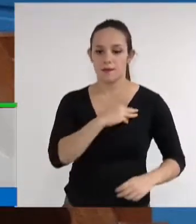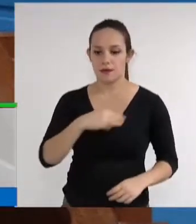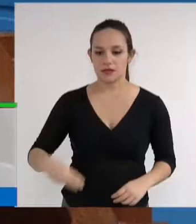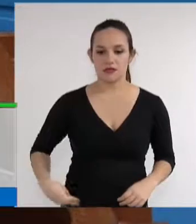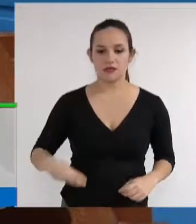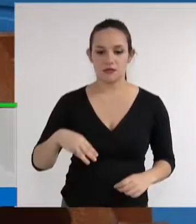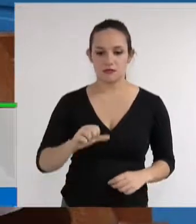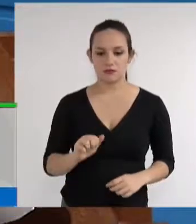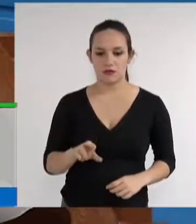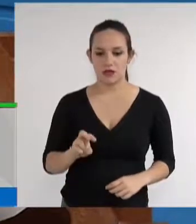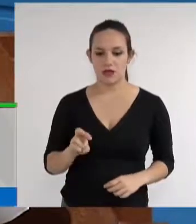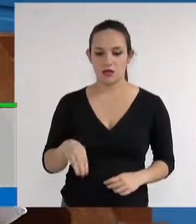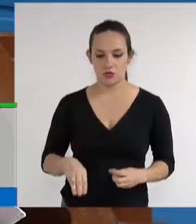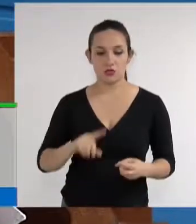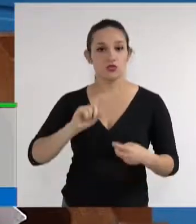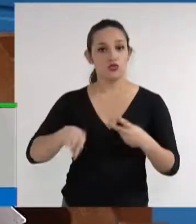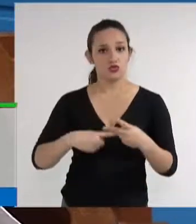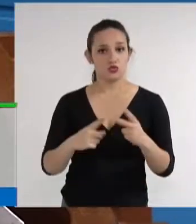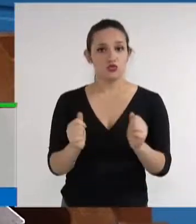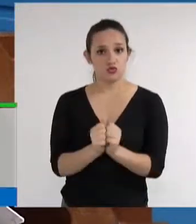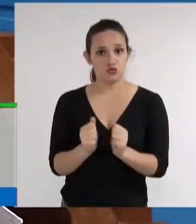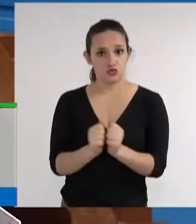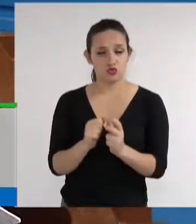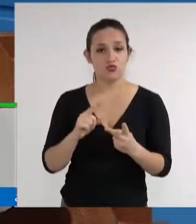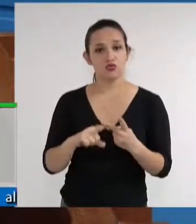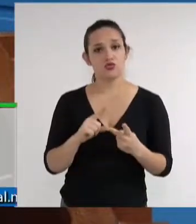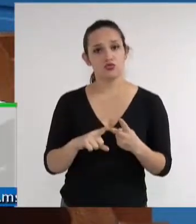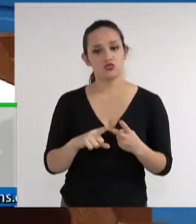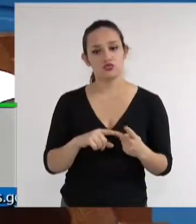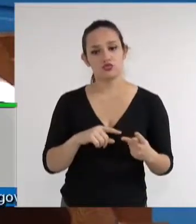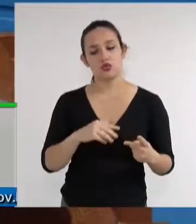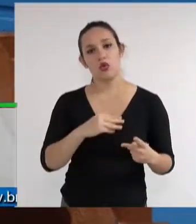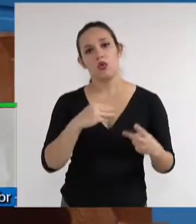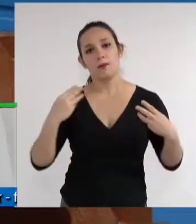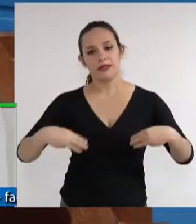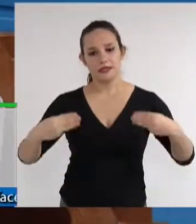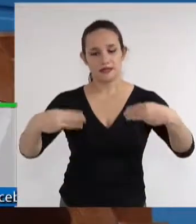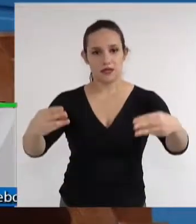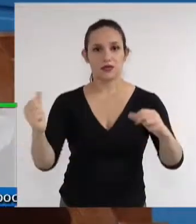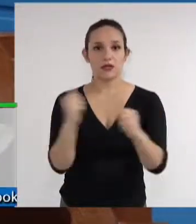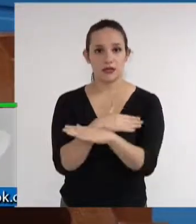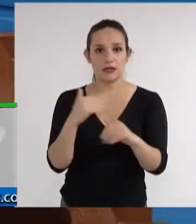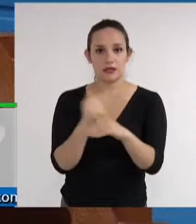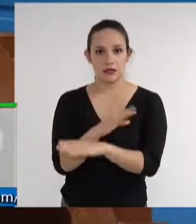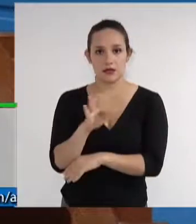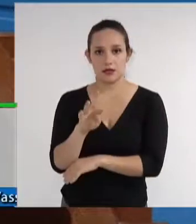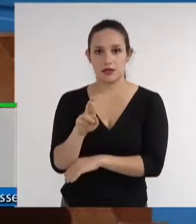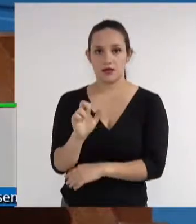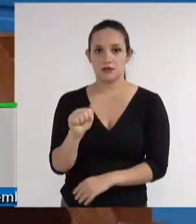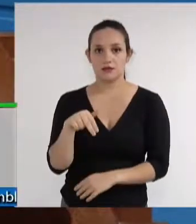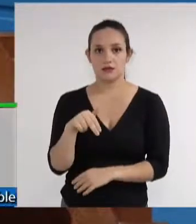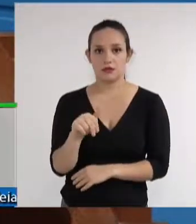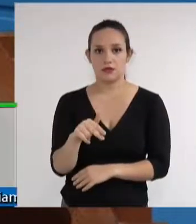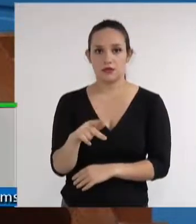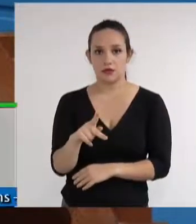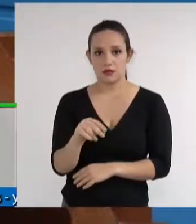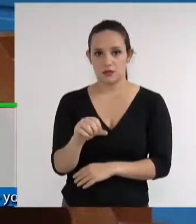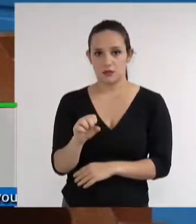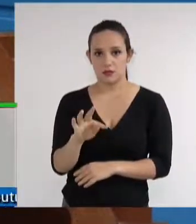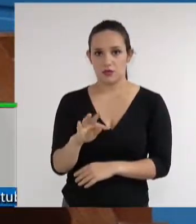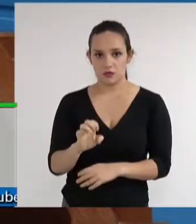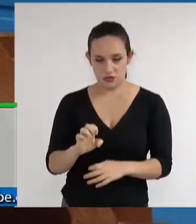É fundamental que a gente possa ter uma resposta em relação a isso, porque a sociedade